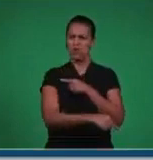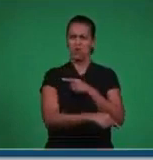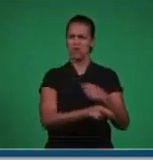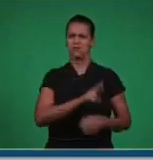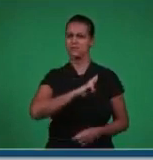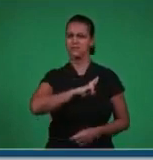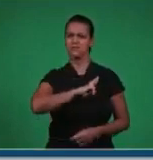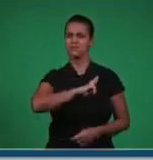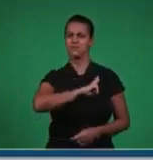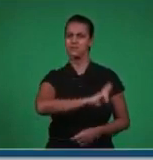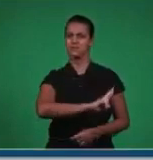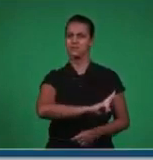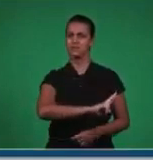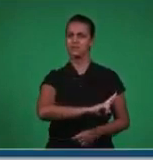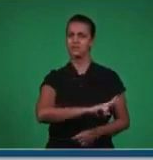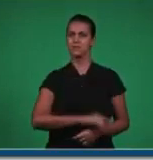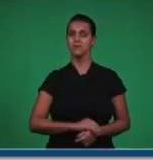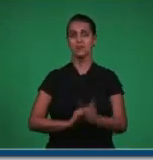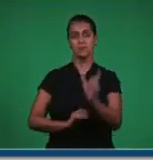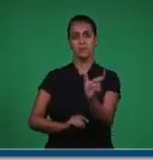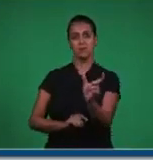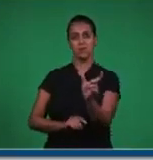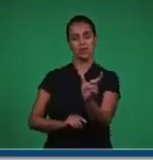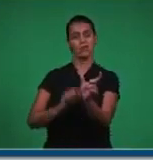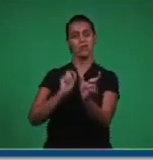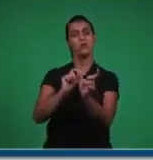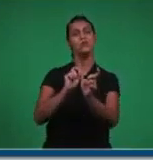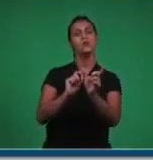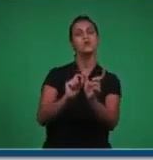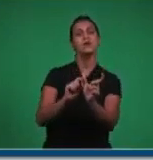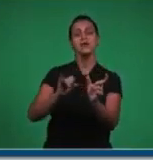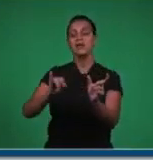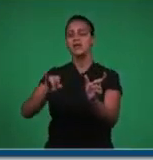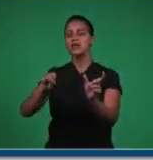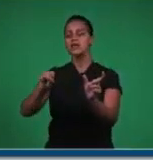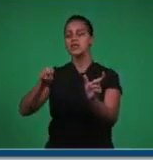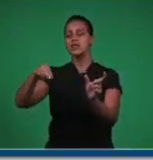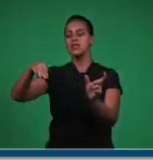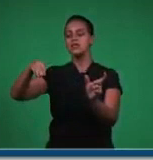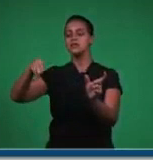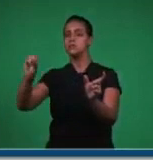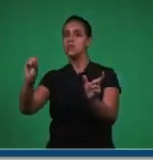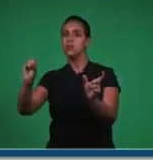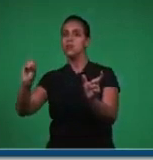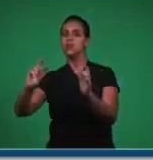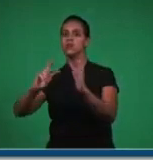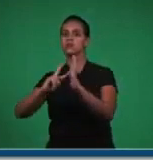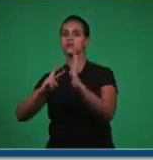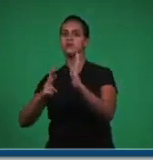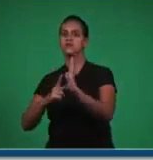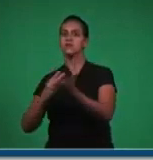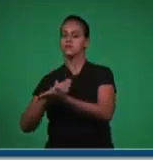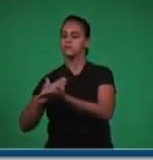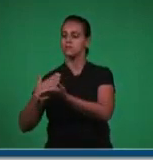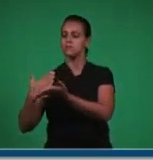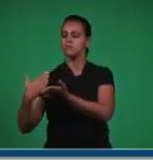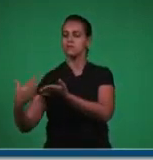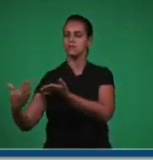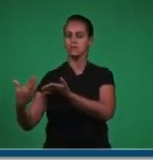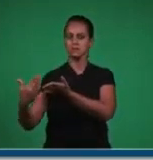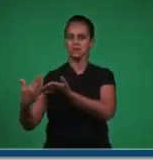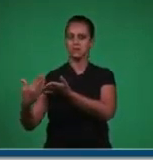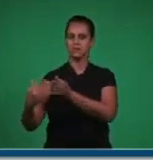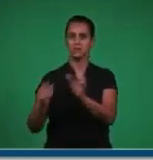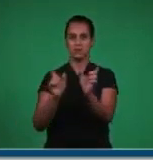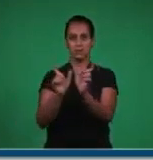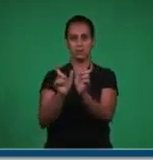sufixo aqui, ismo, significa princípio, ou pode ser teoria ou um sistema. O restante da palavra está relacionado a um ato